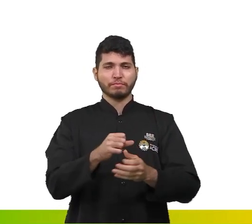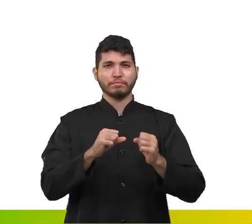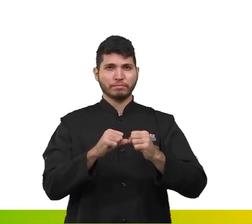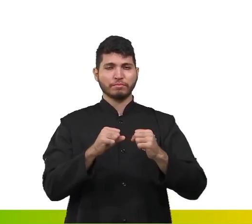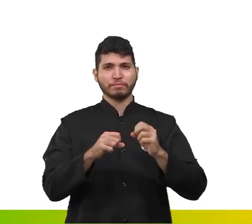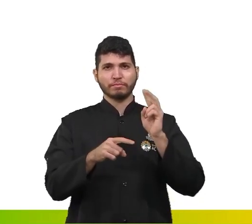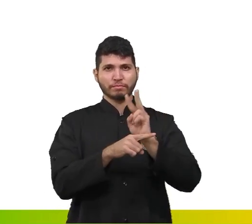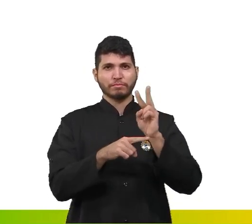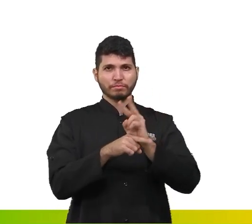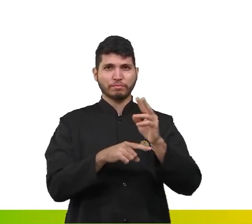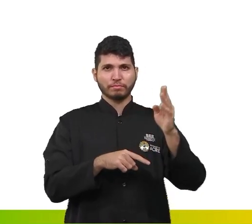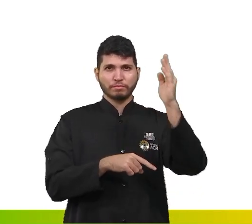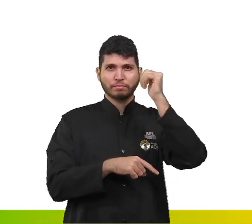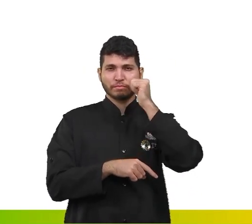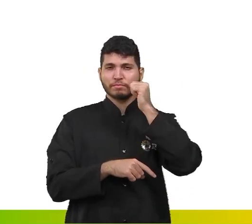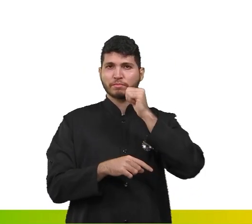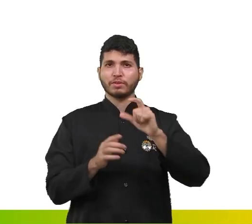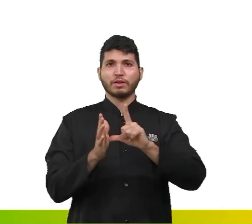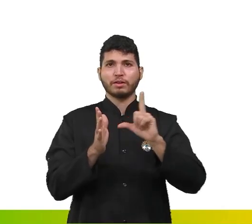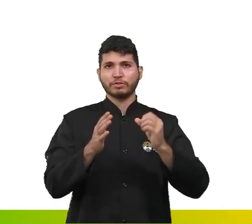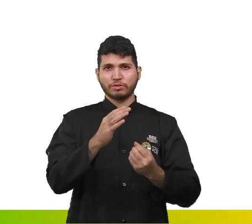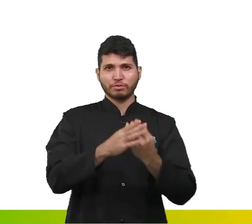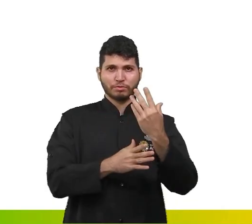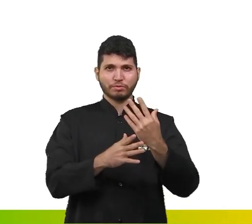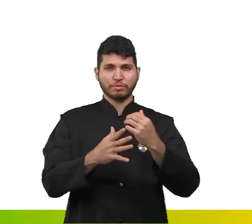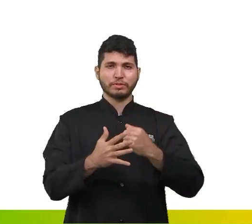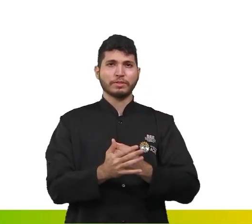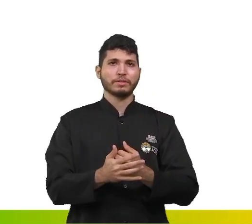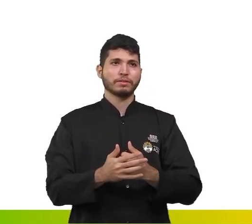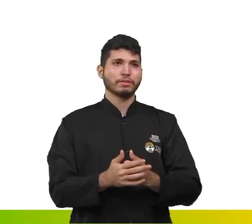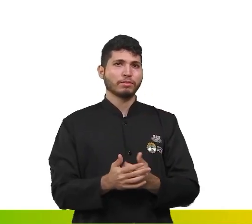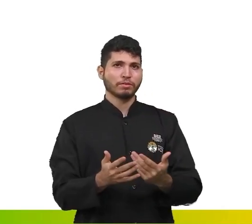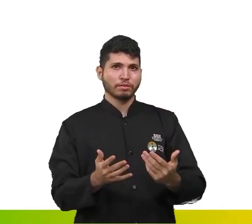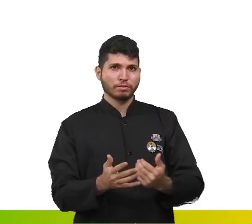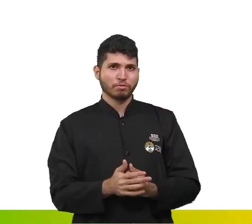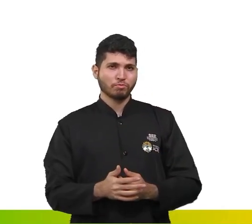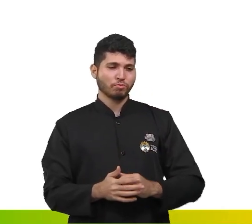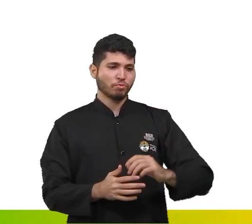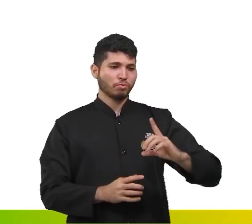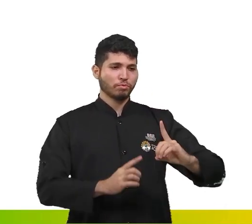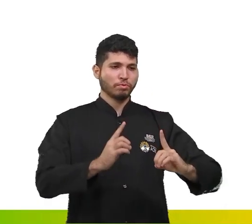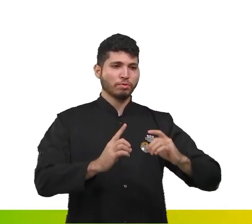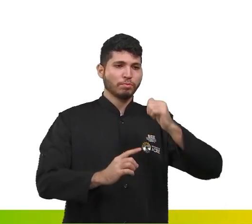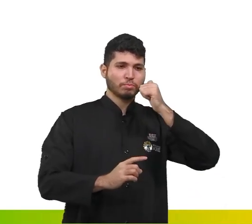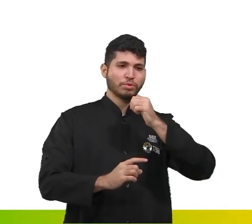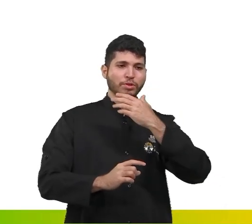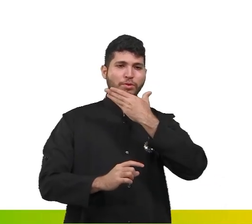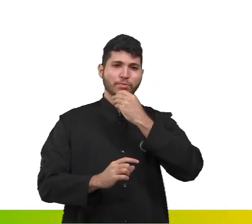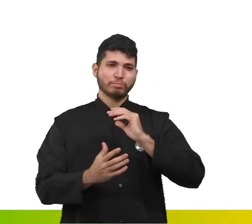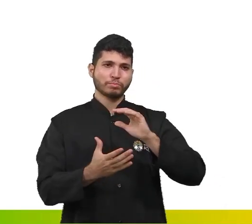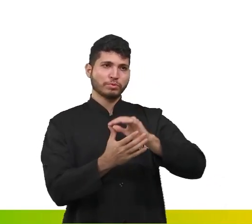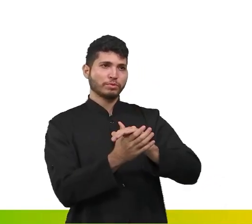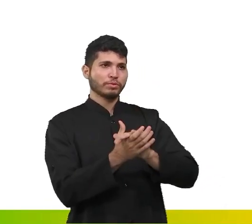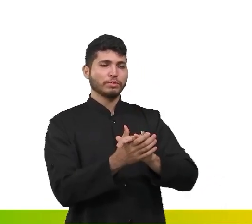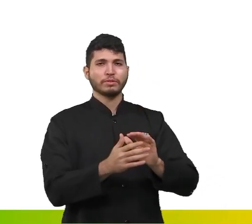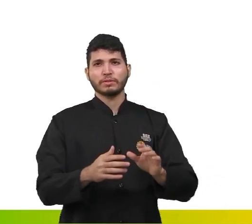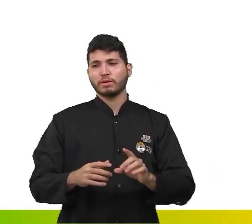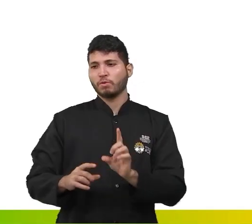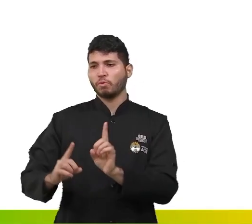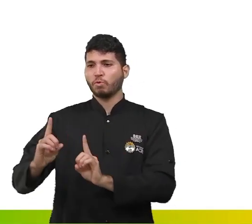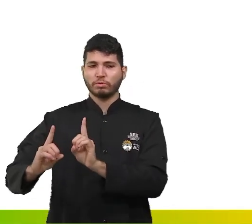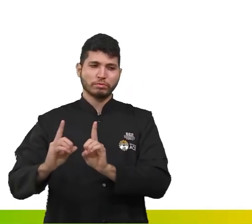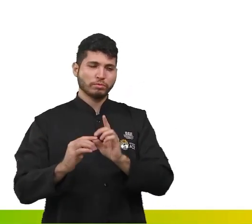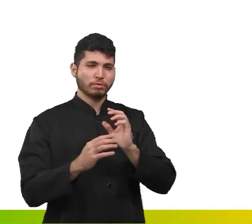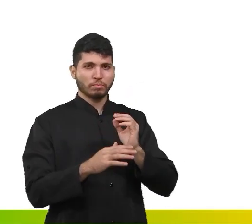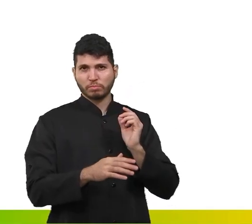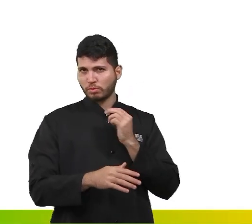dela, havia a ideia popular de que, em briga de marido e mulher, ninguém mete a colher. Dessa forma, a